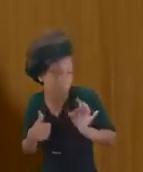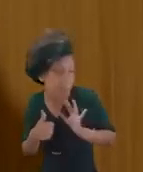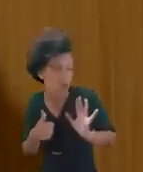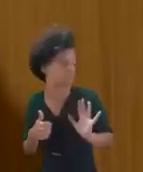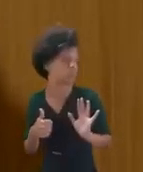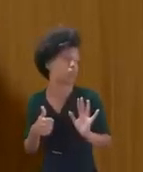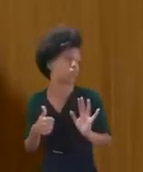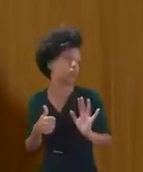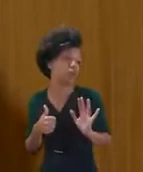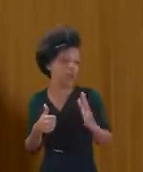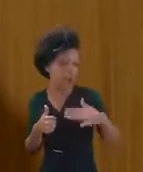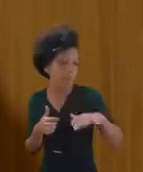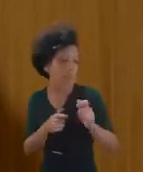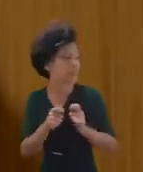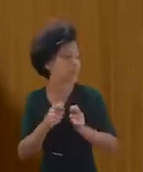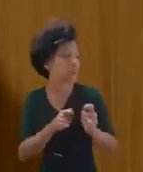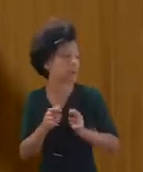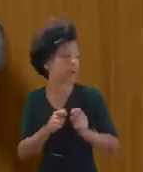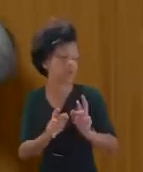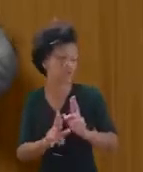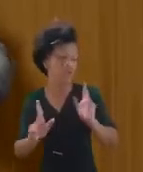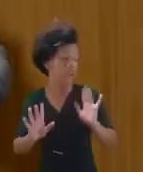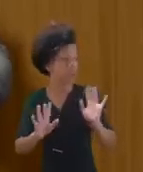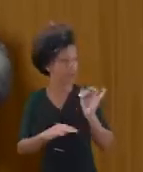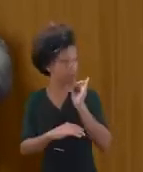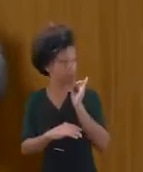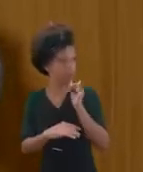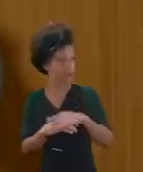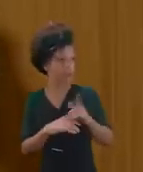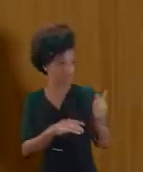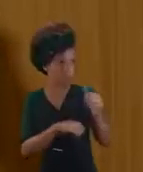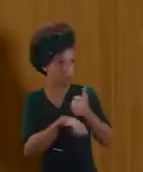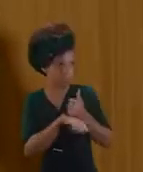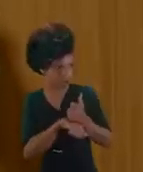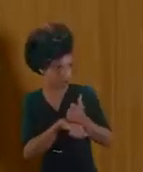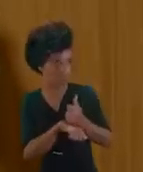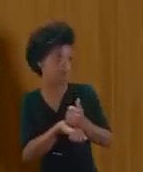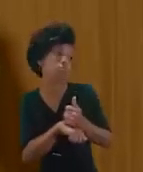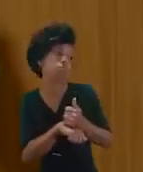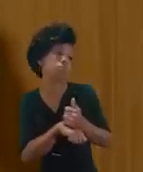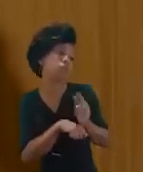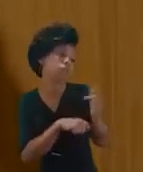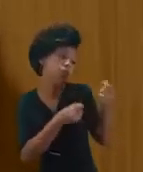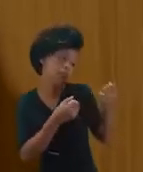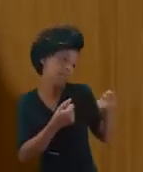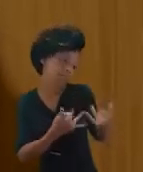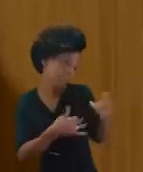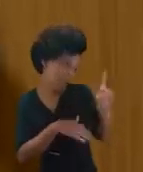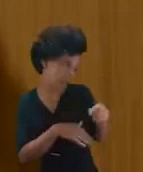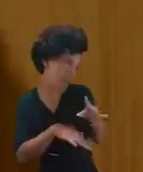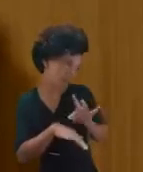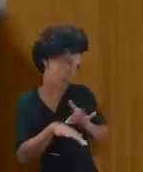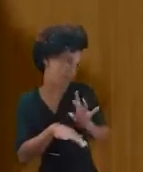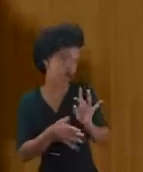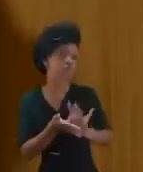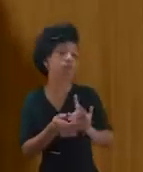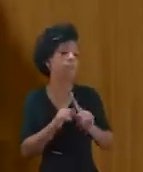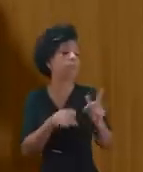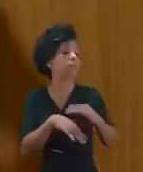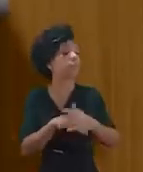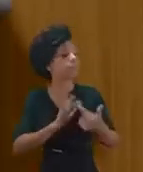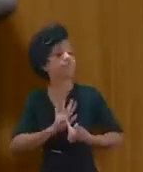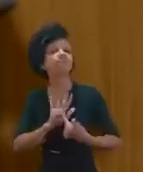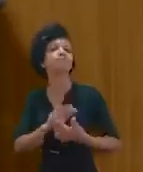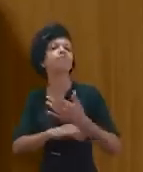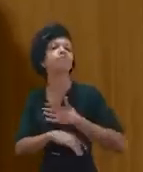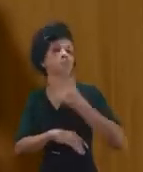piada é piada é um ambiente controlado é diferente você que se diz um profissional se diz não você é um profissional muito tempo sem sem